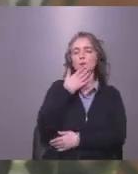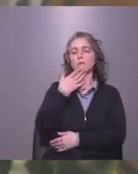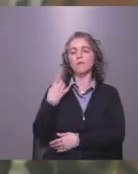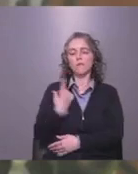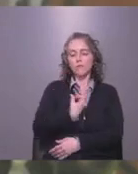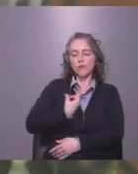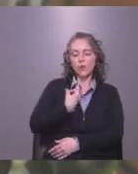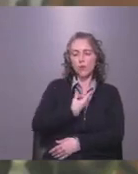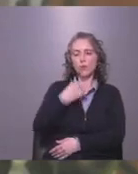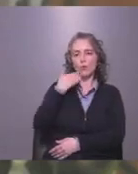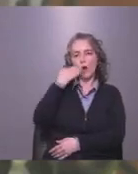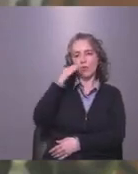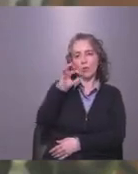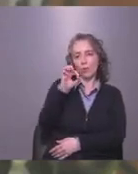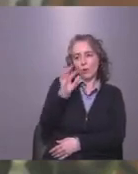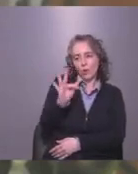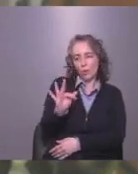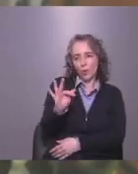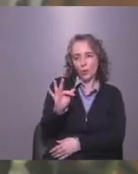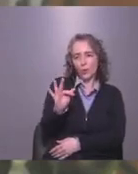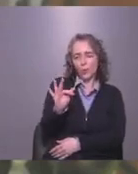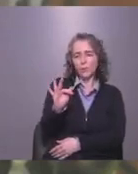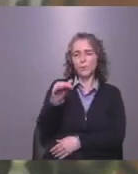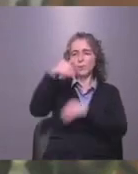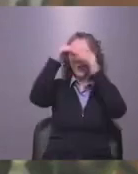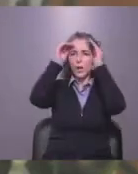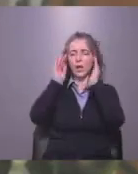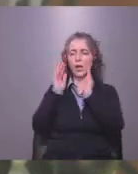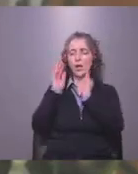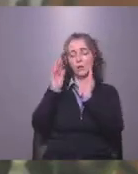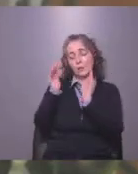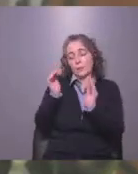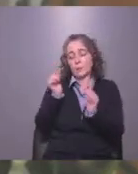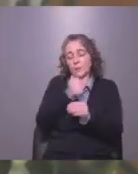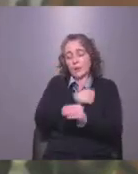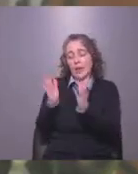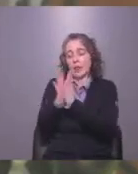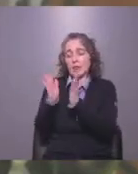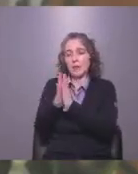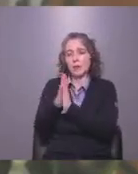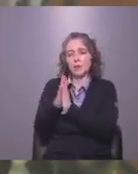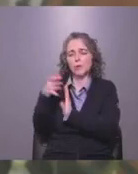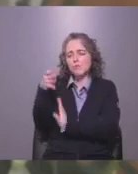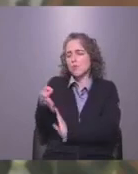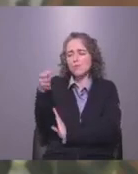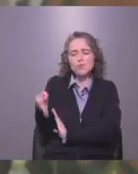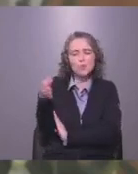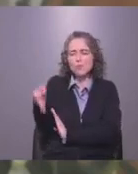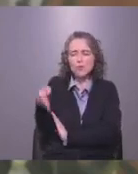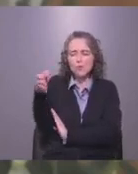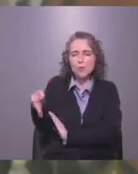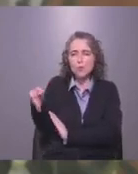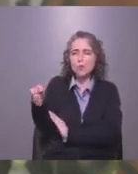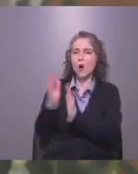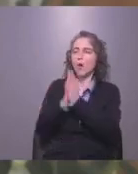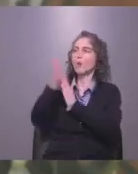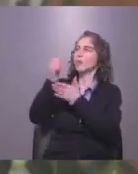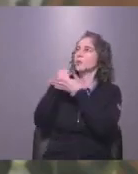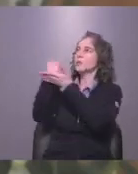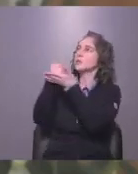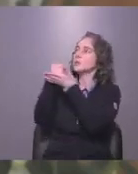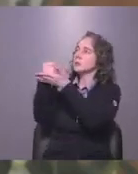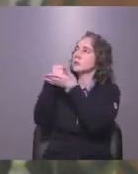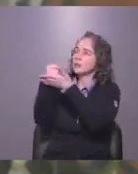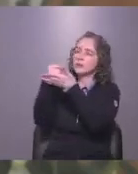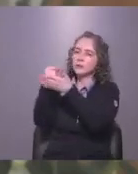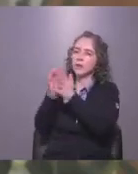Não se afastava do templo, servindo a Deus noite e dia, com jejuns e orações.